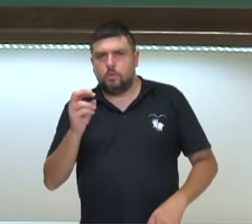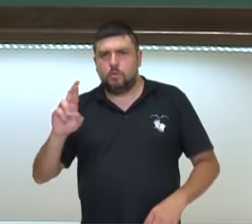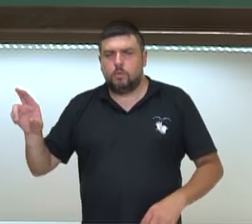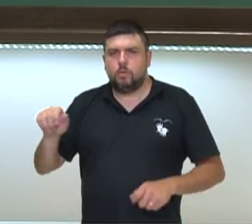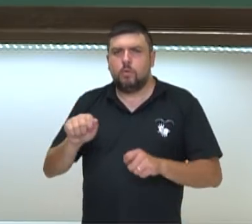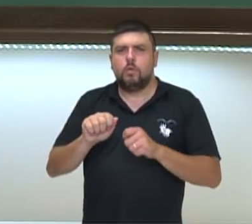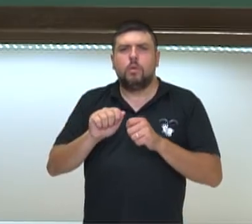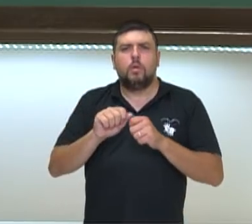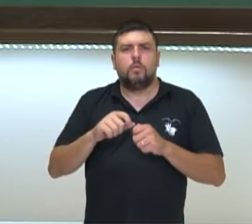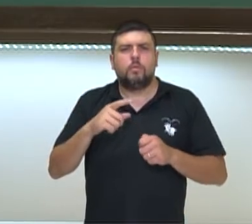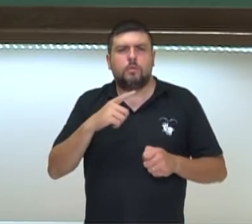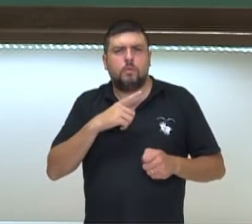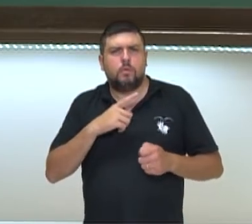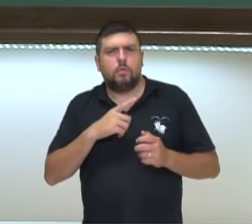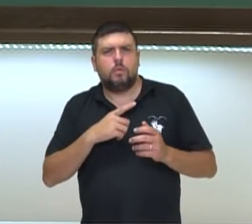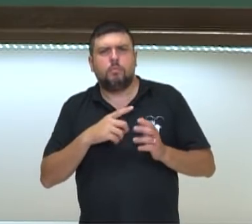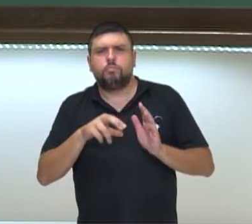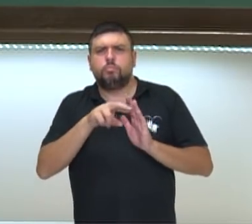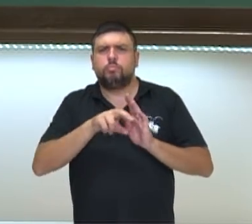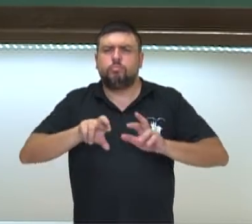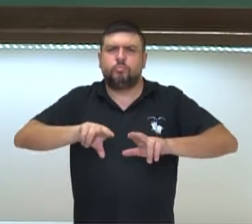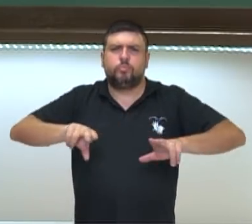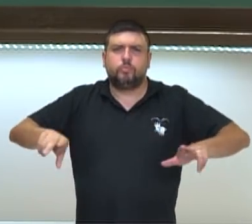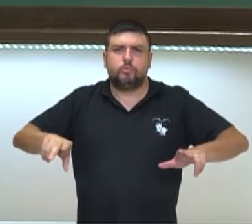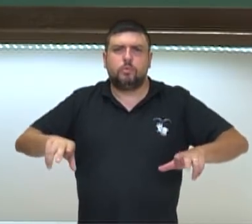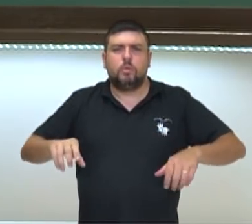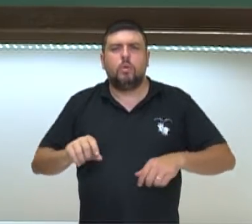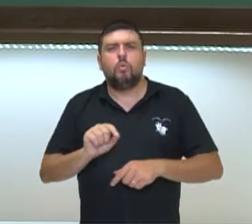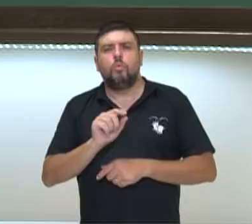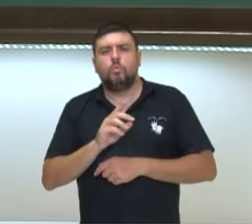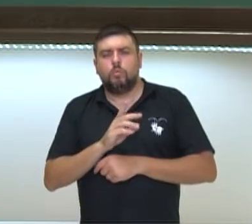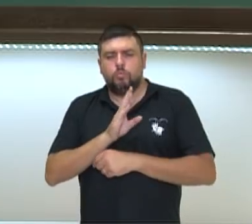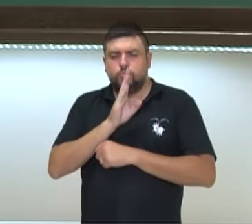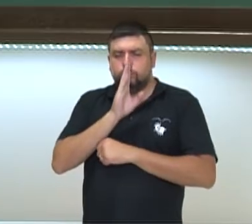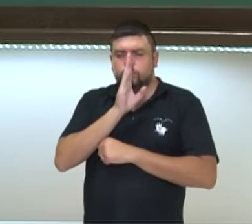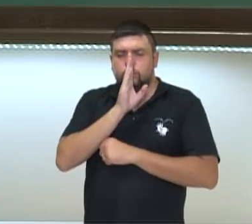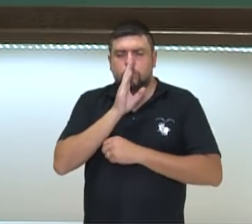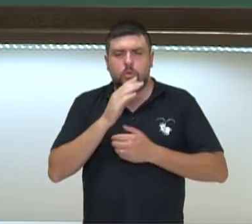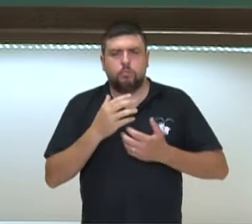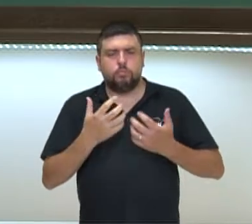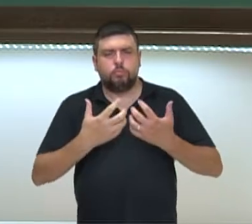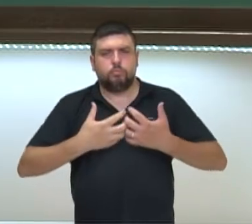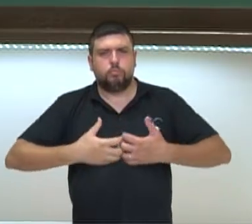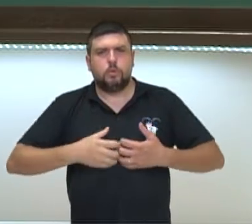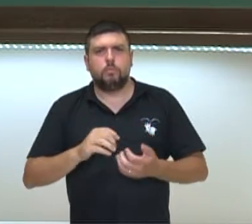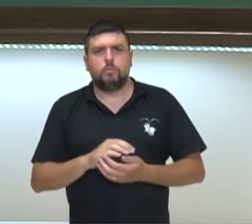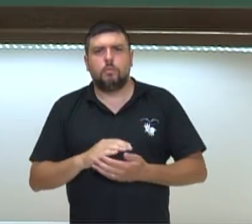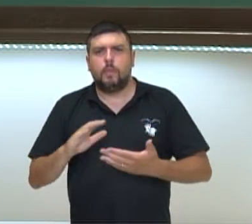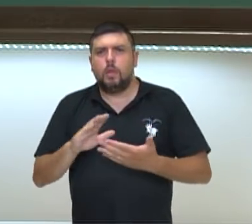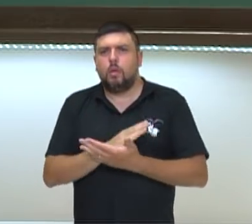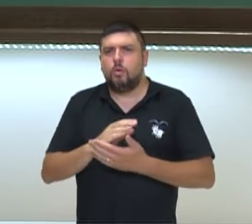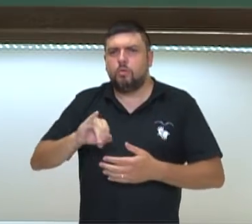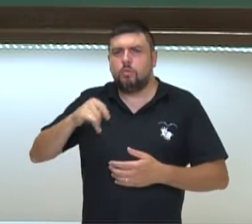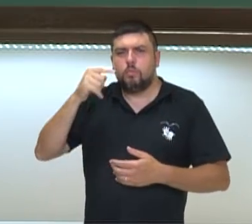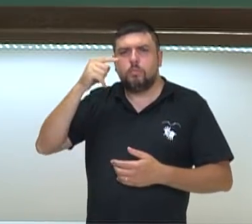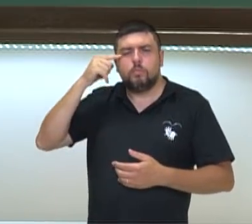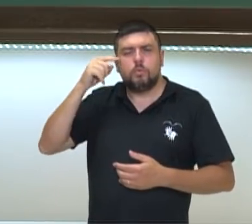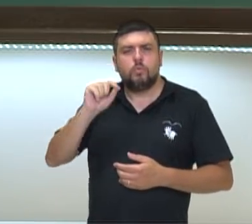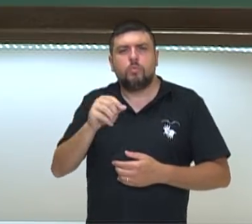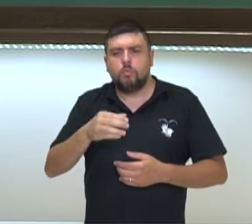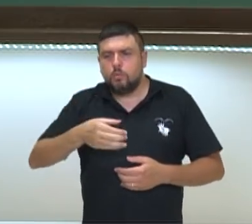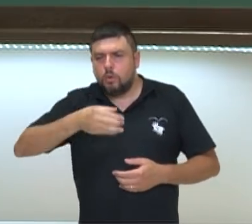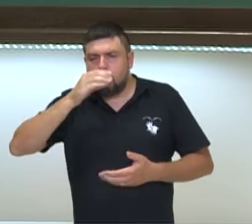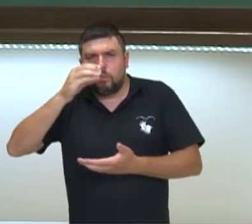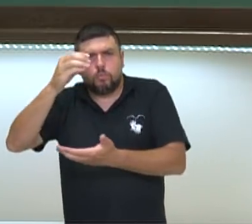pode ser considerado um ritual, colocar para alguns budistas japoneses, deixam um prato de arroz, copo de leite e incenso para